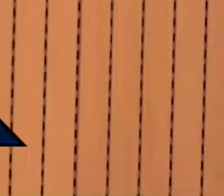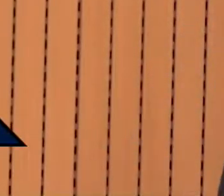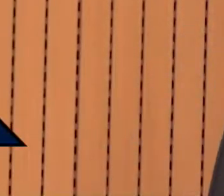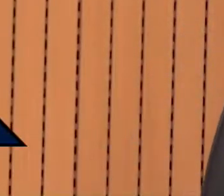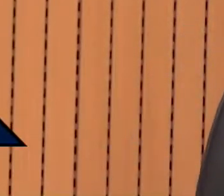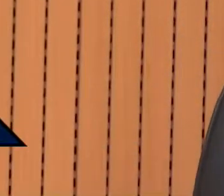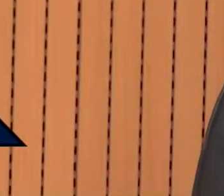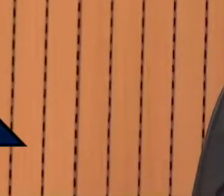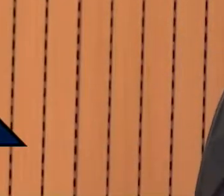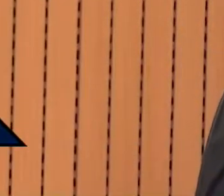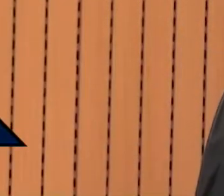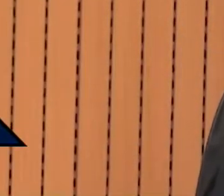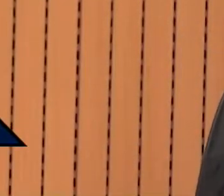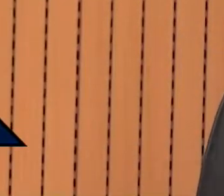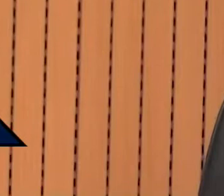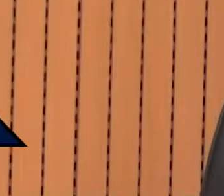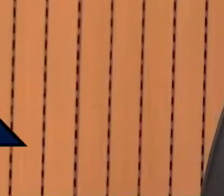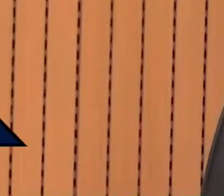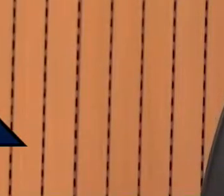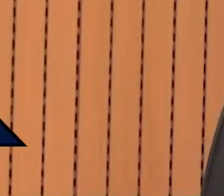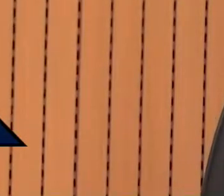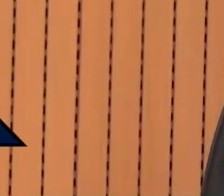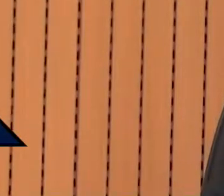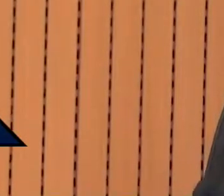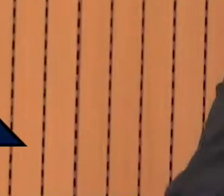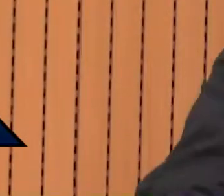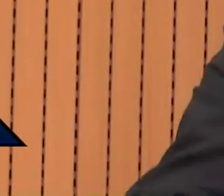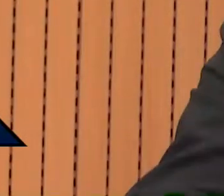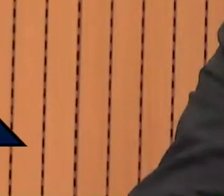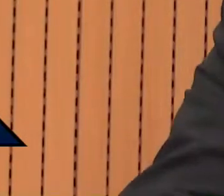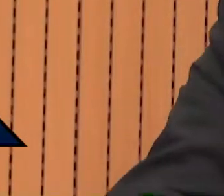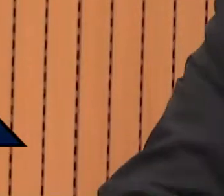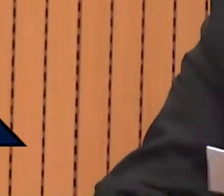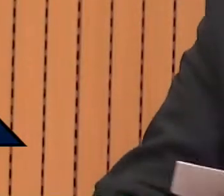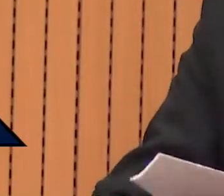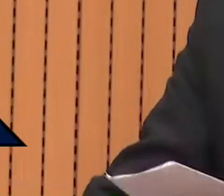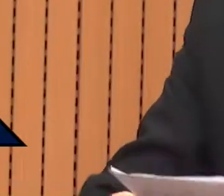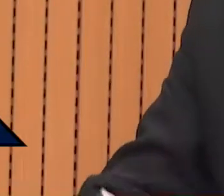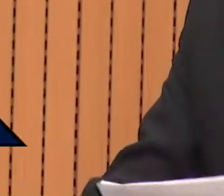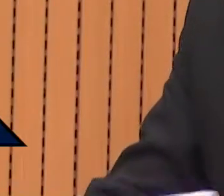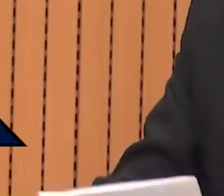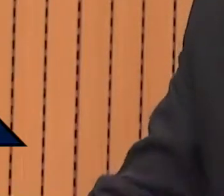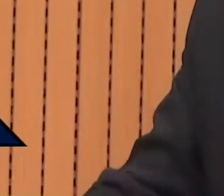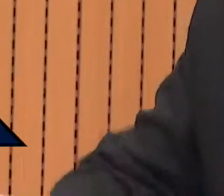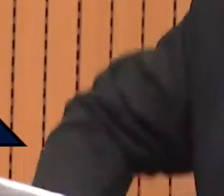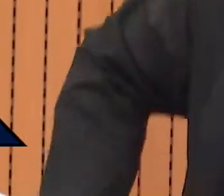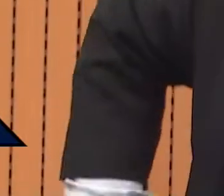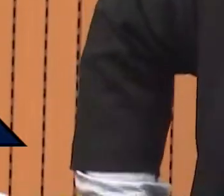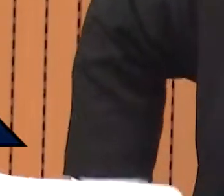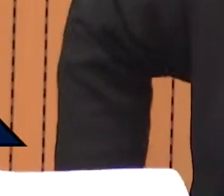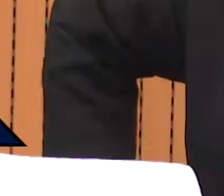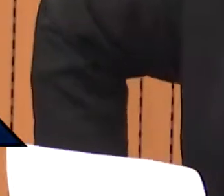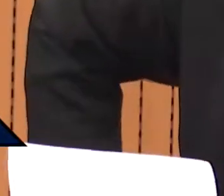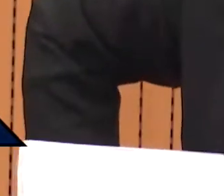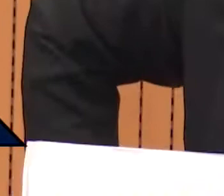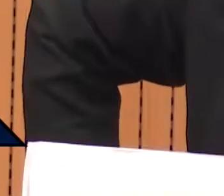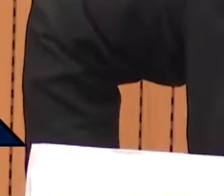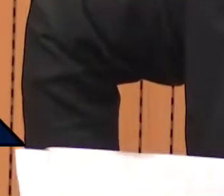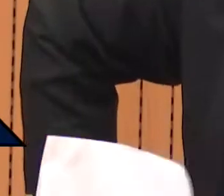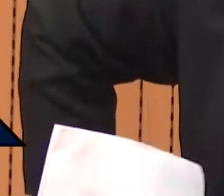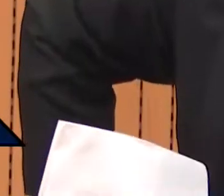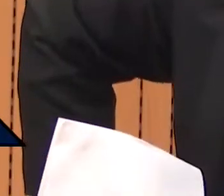a sensibilidade de ouvir os problemas e todas as consequências geradas a partir